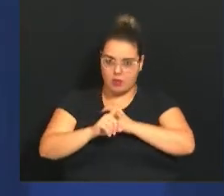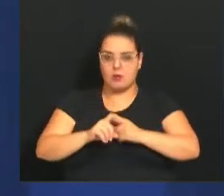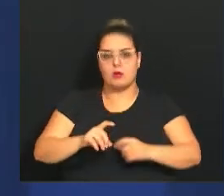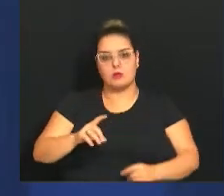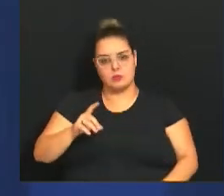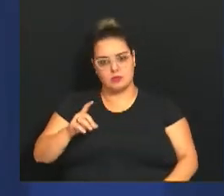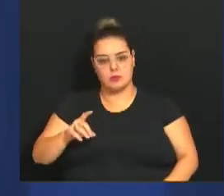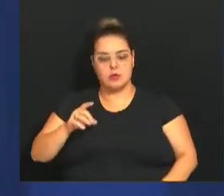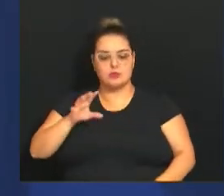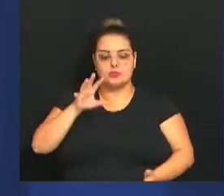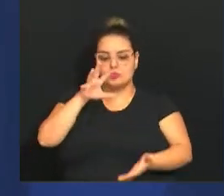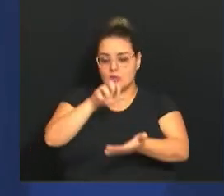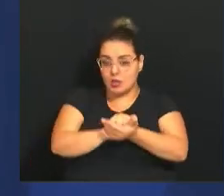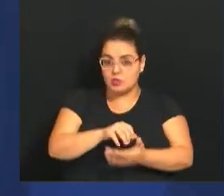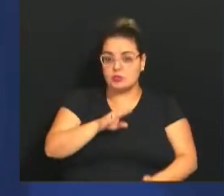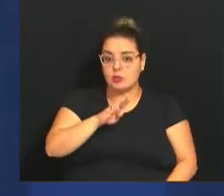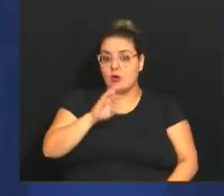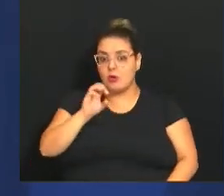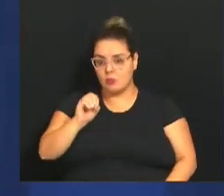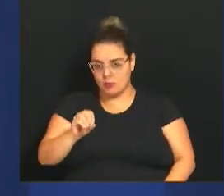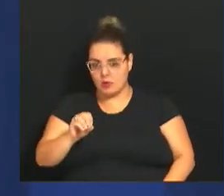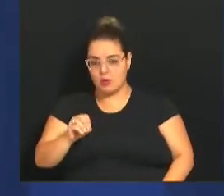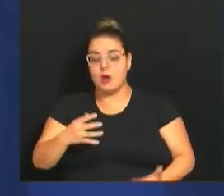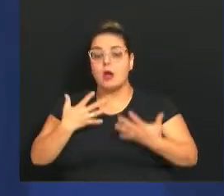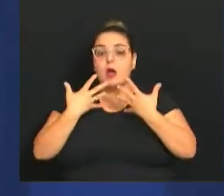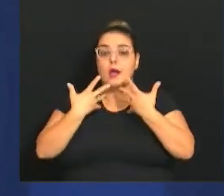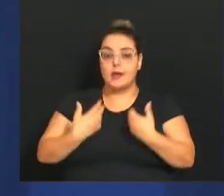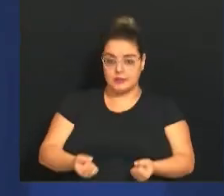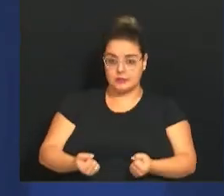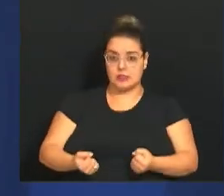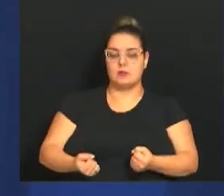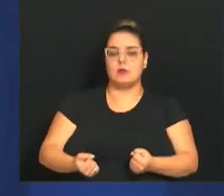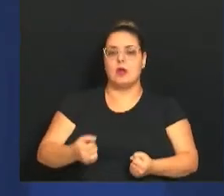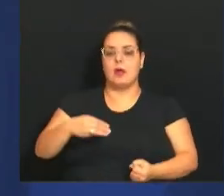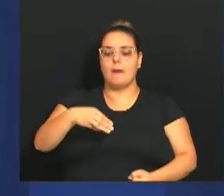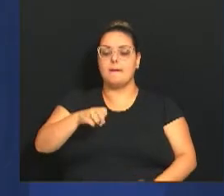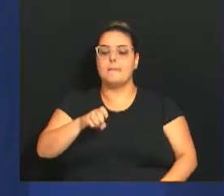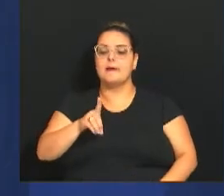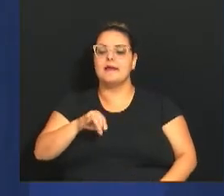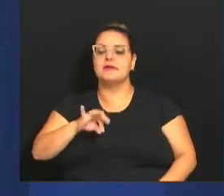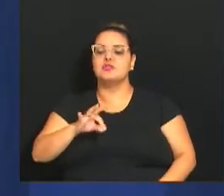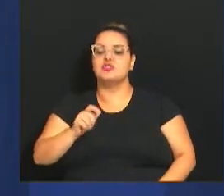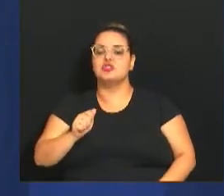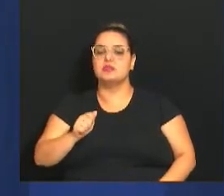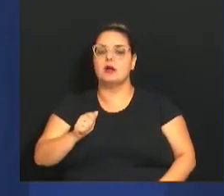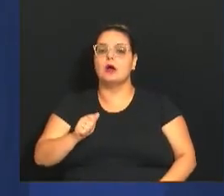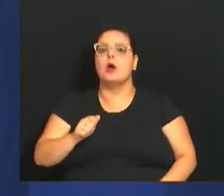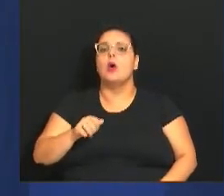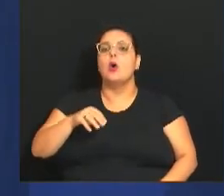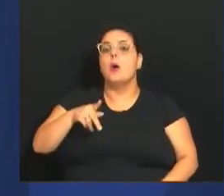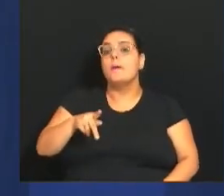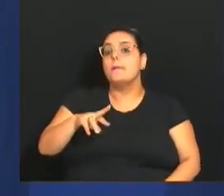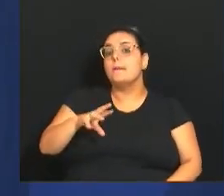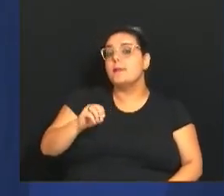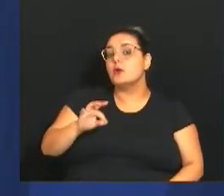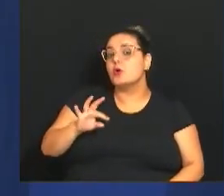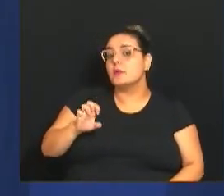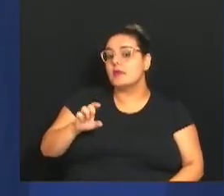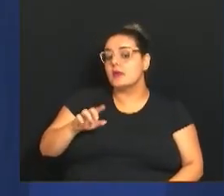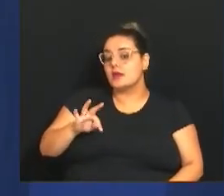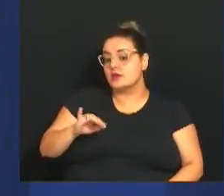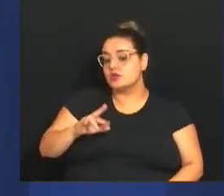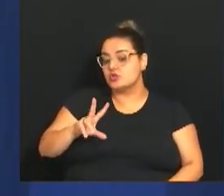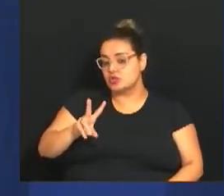ocorrência, mas a partir do momento que ela recebe a medida protetiva, a própria guarda, dentro desse programa Guarda Amigo da Mulher,